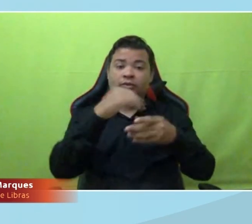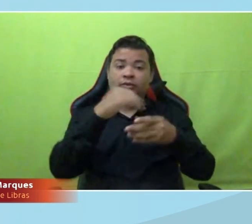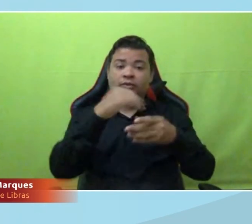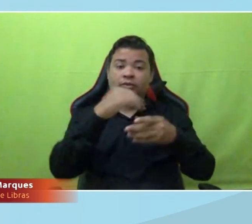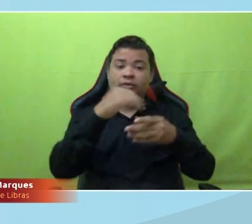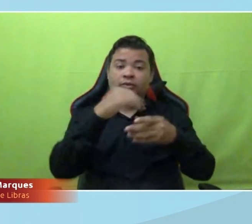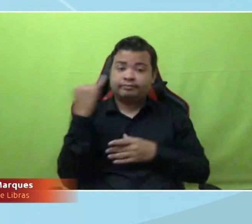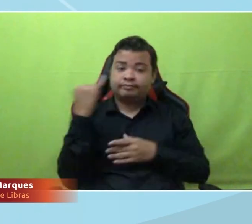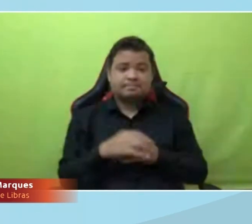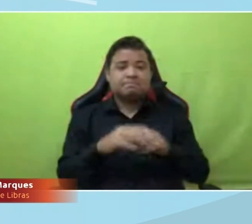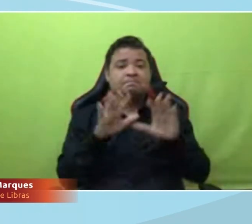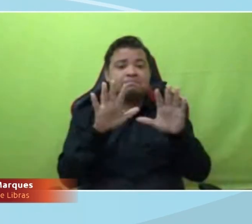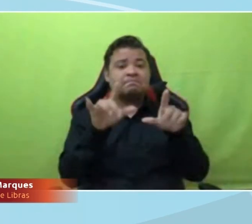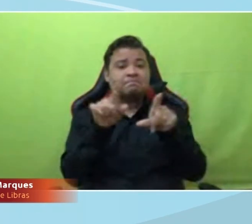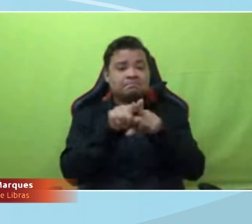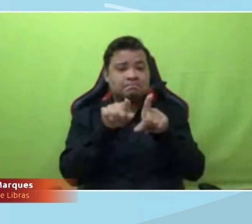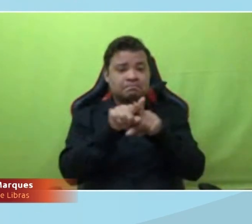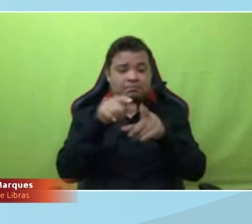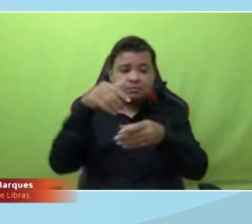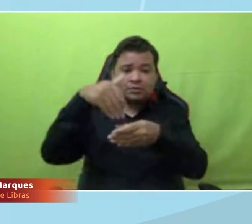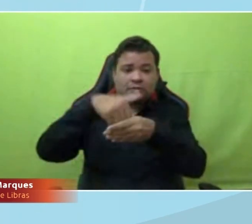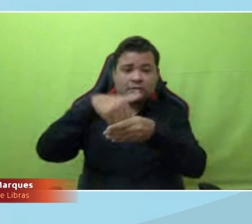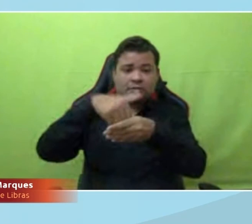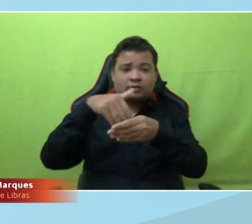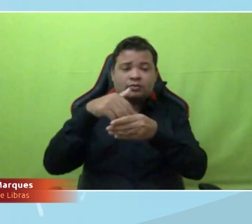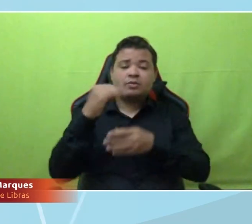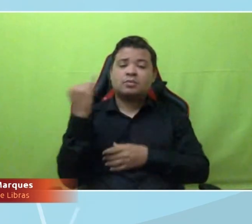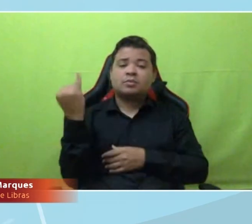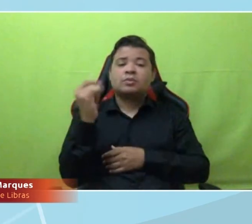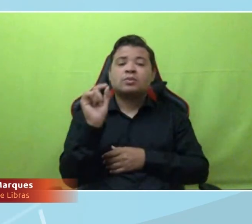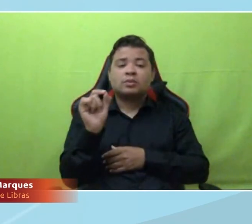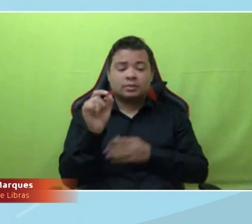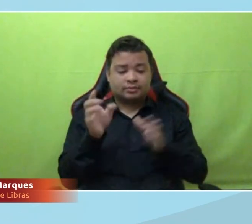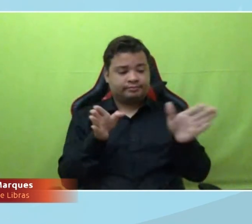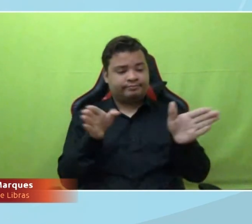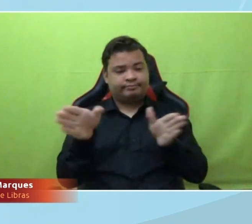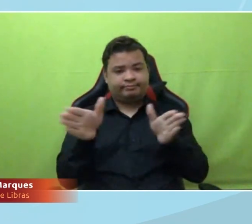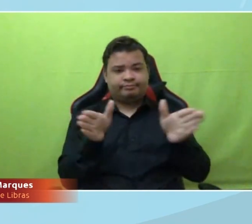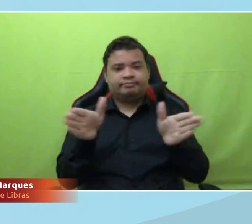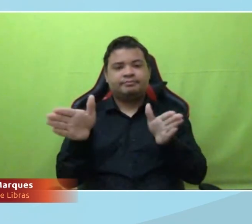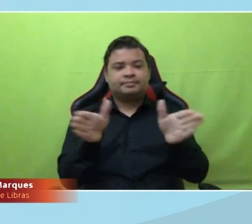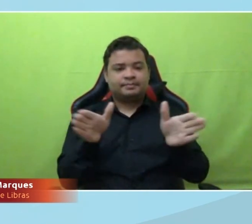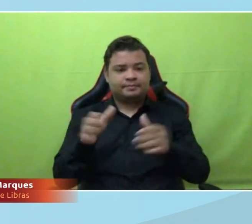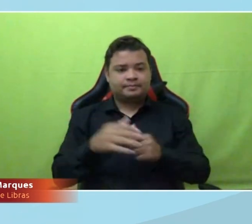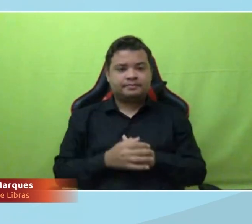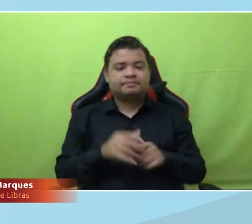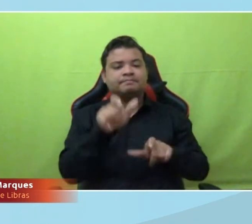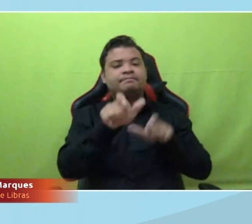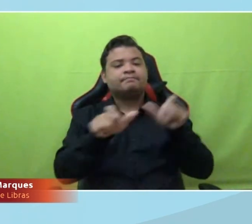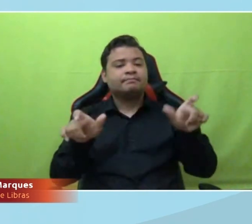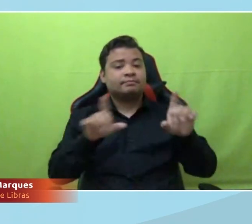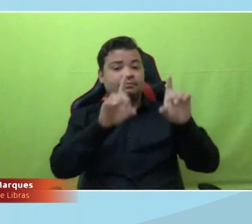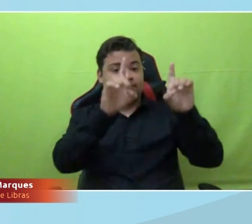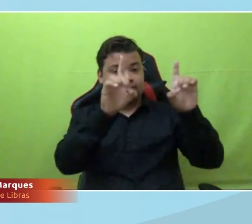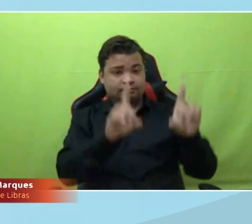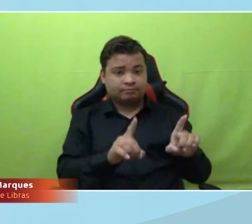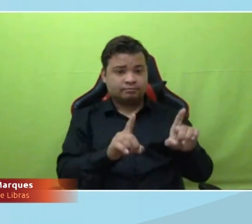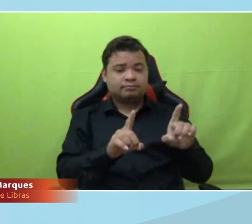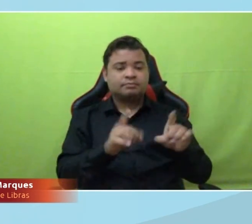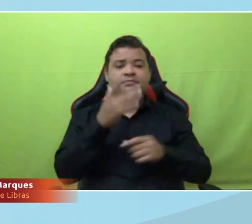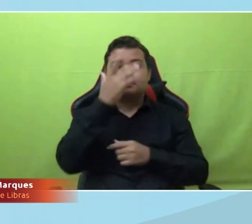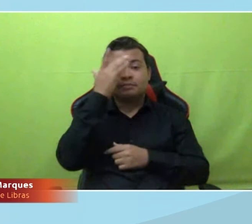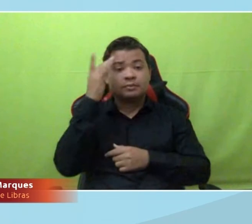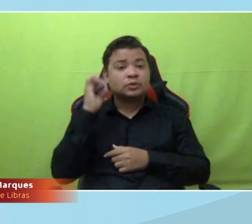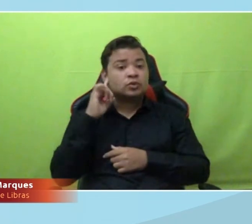também é essencial que seja acessível às pessoas que têm deficiência, pessoas surdas,